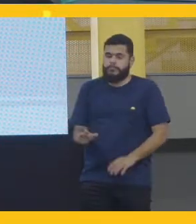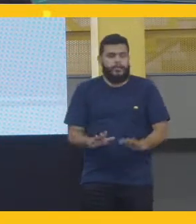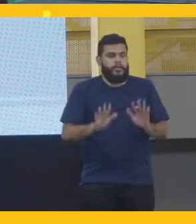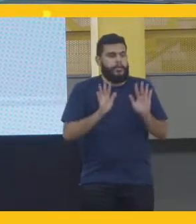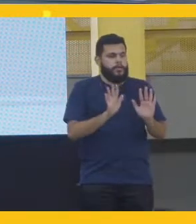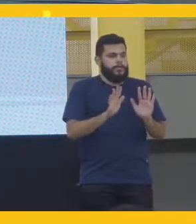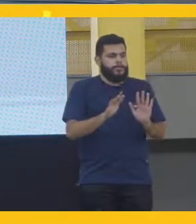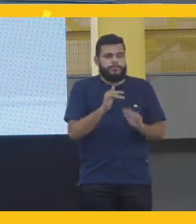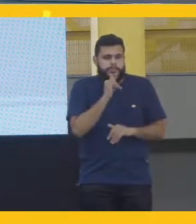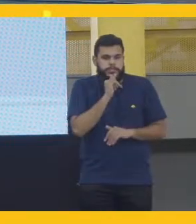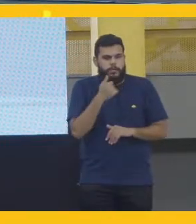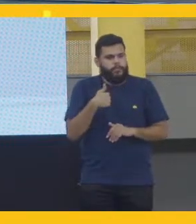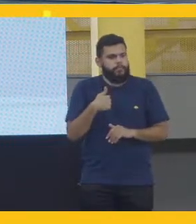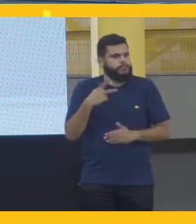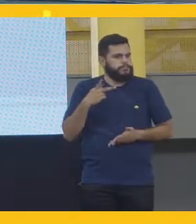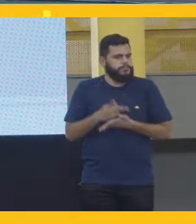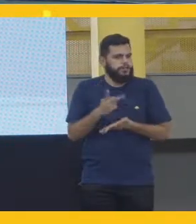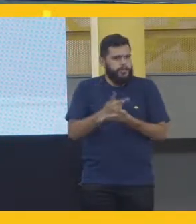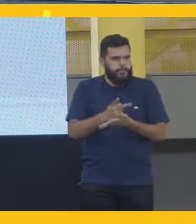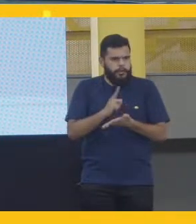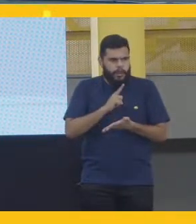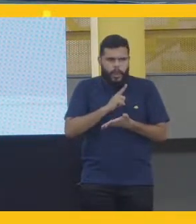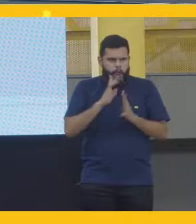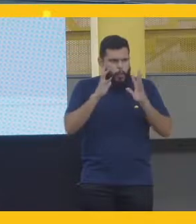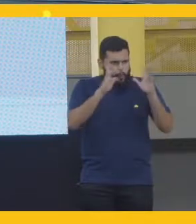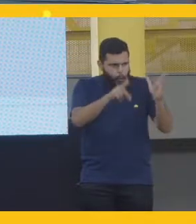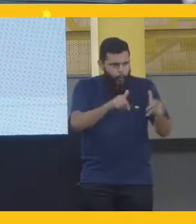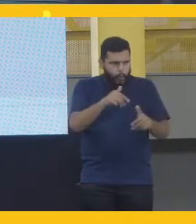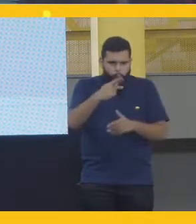lâmpadas são sempre pontiformes?